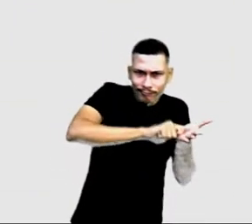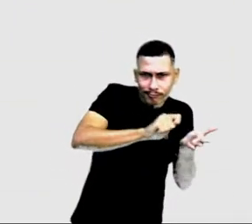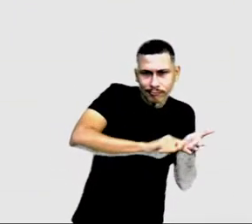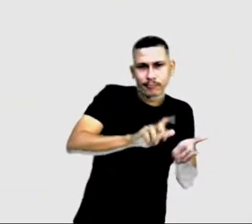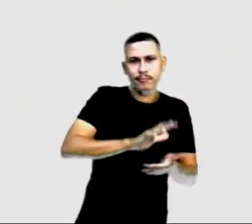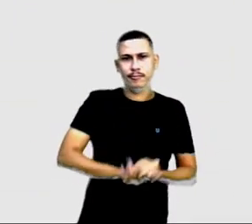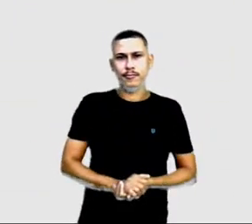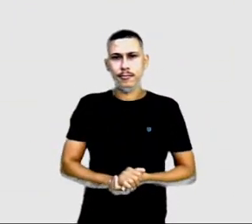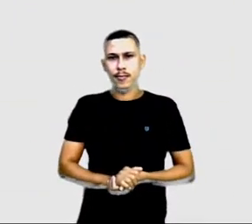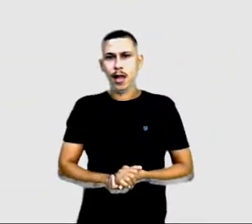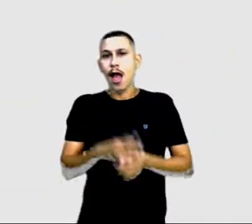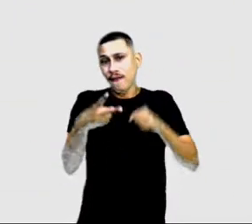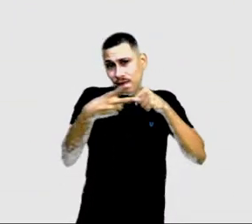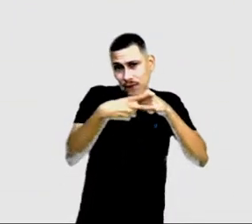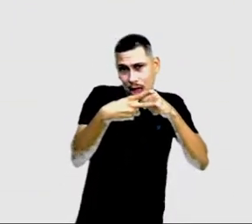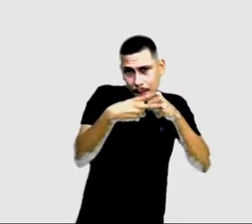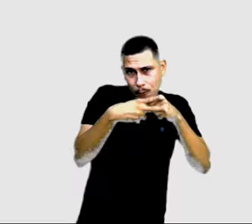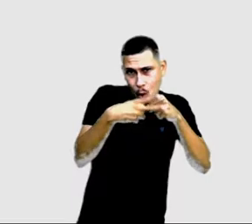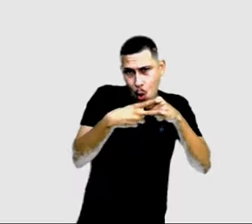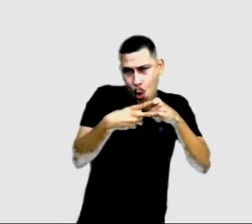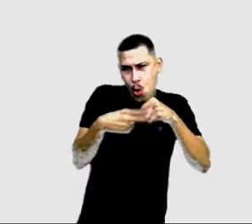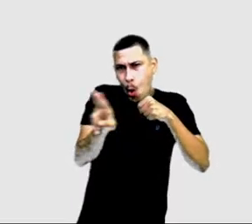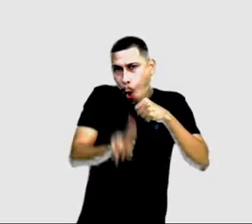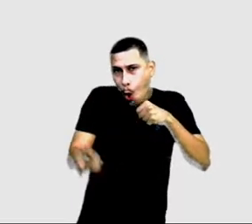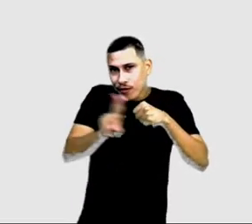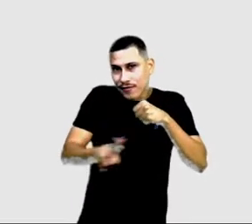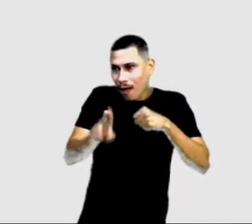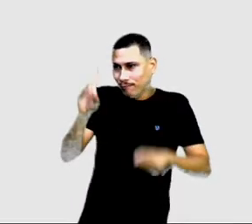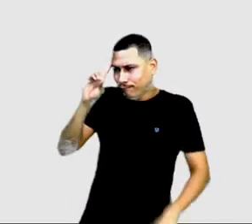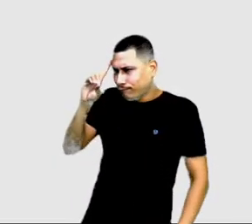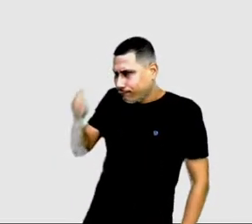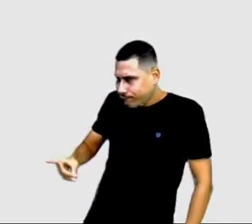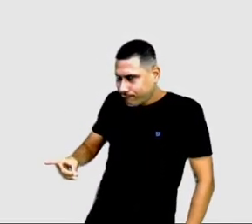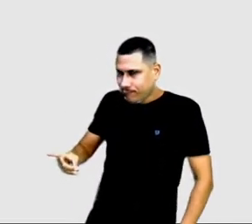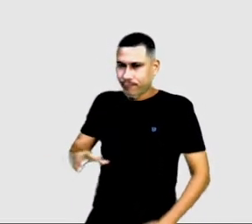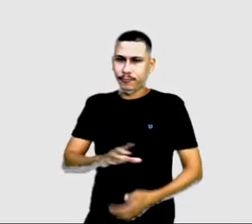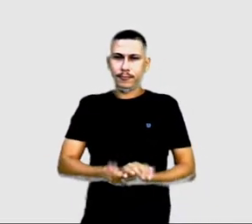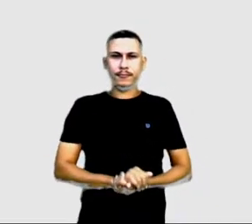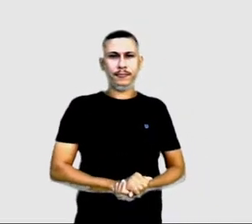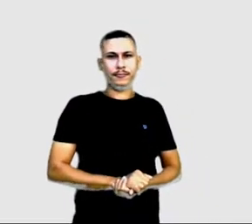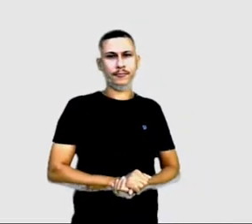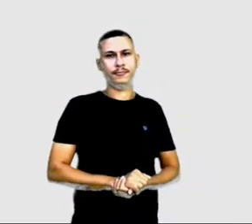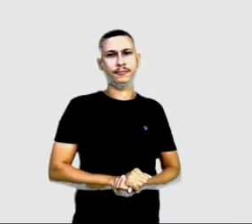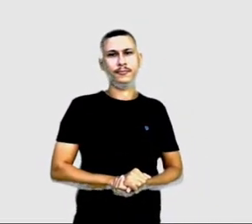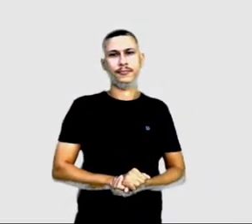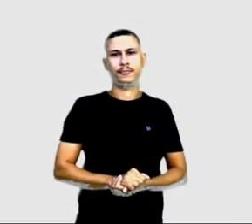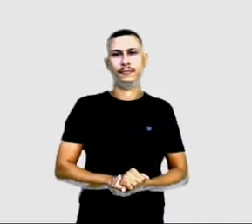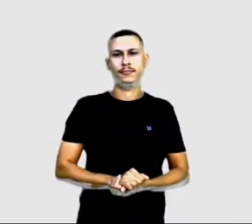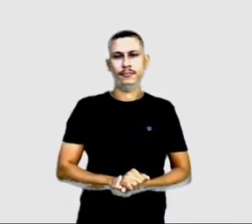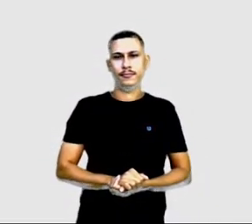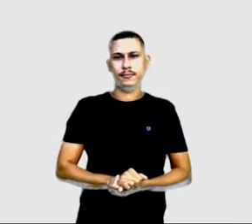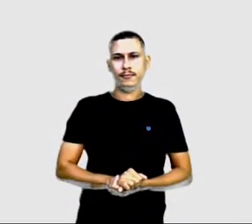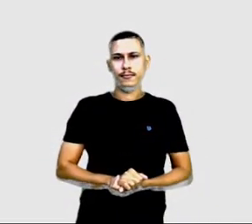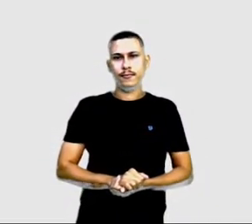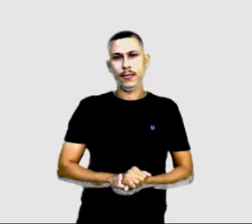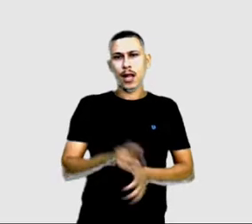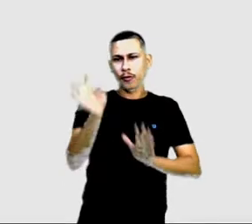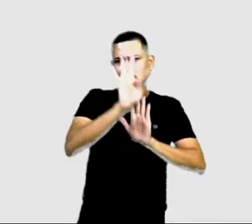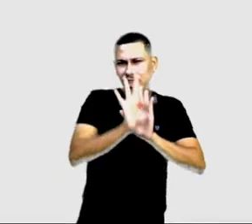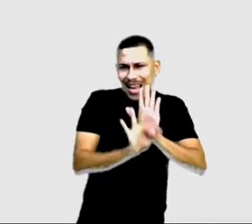Usamos verbos no imperativo, mais adiante a gente vai ver um pouquinho sobre isso. Ele tem que ser